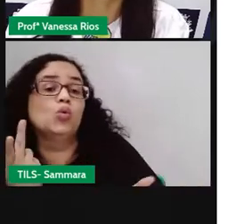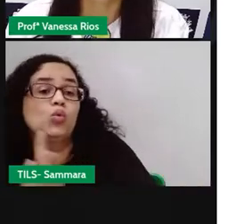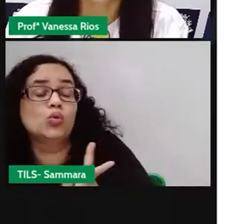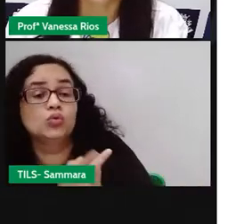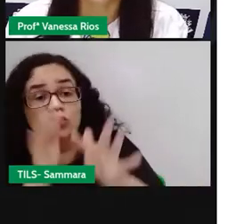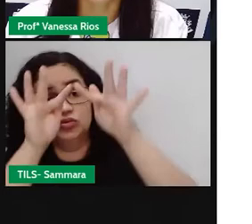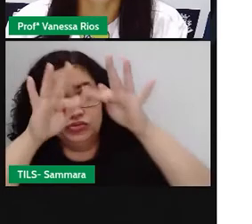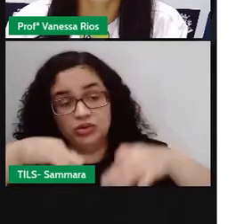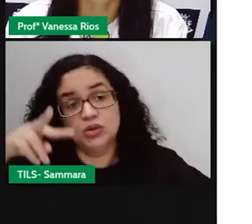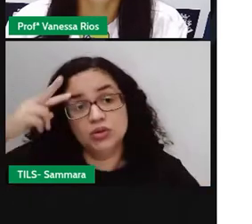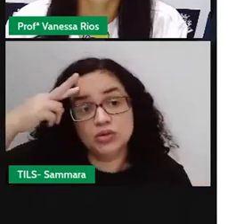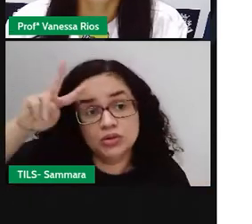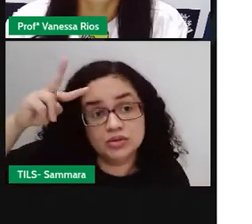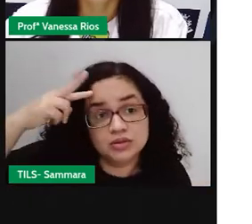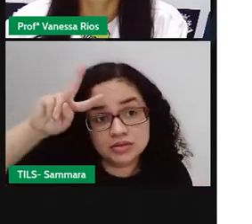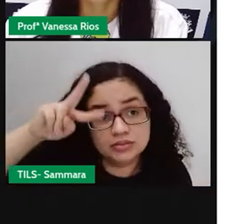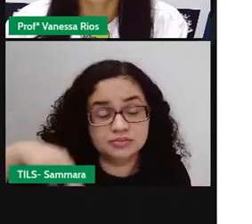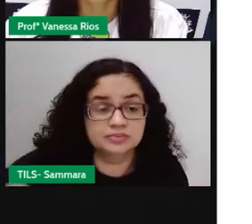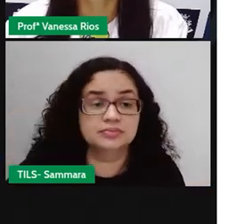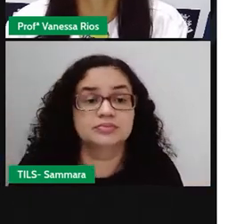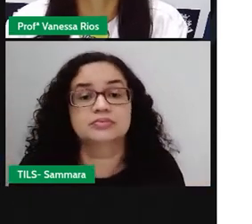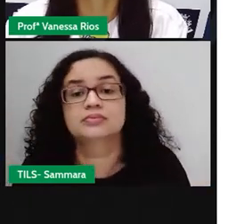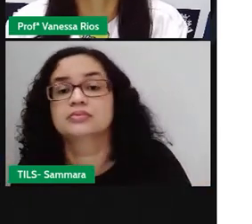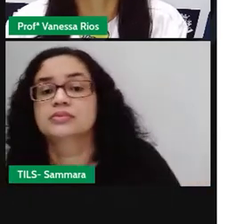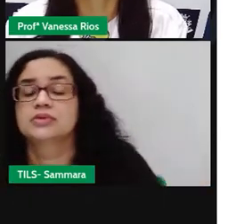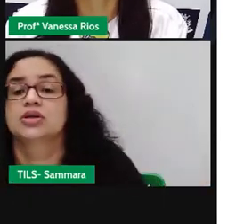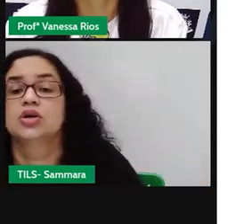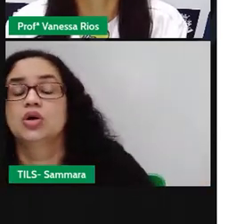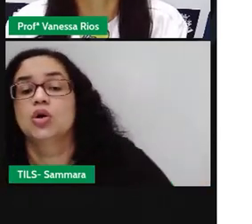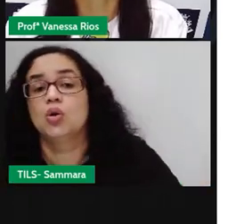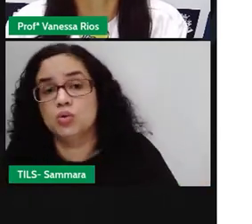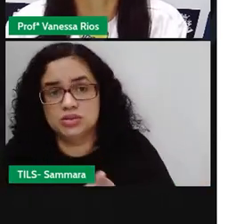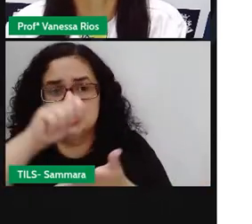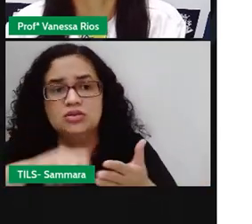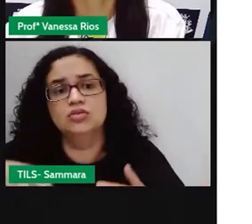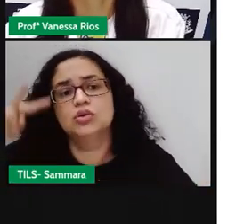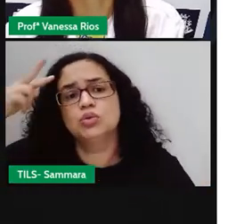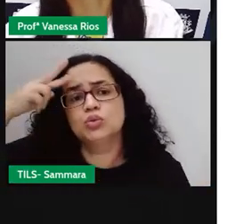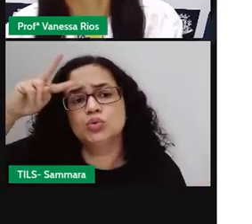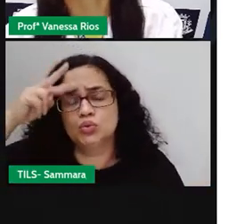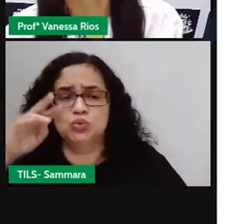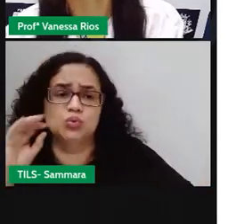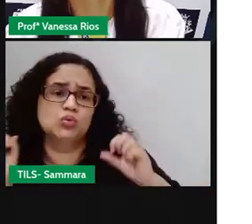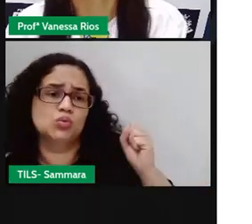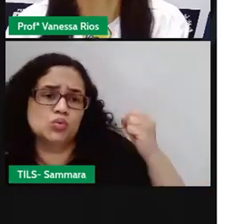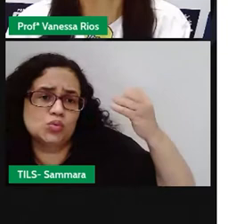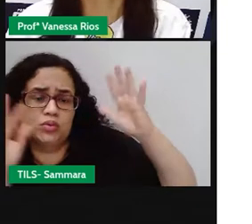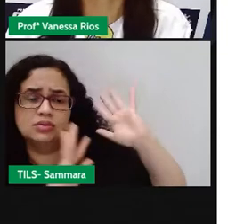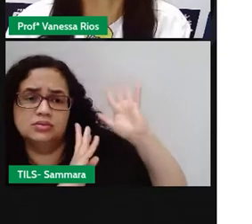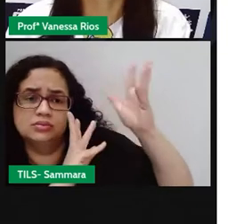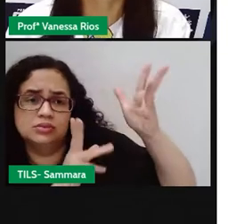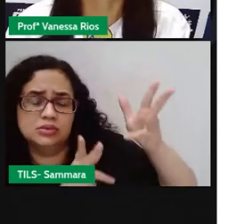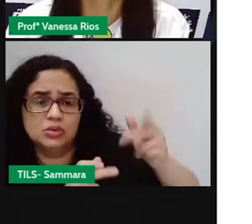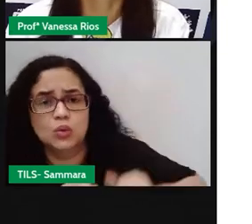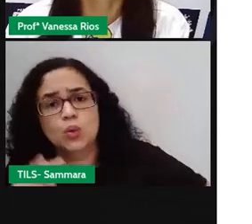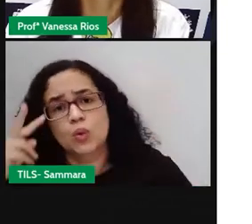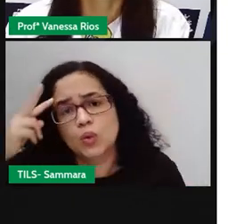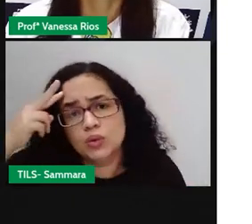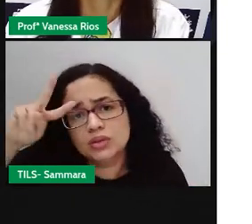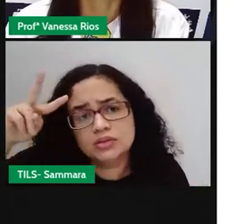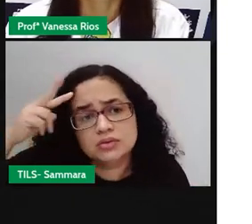no final da história? Se você fosse escrever uma história, ou recontar, ou reescrever uma